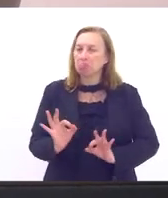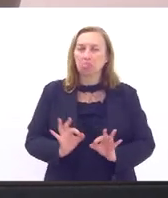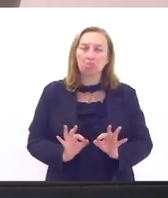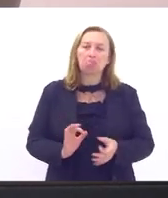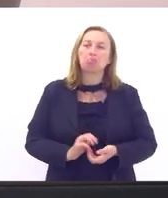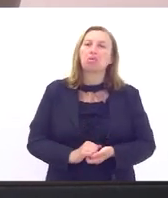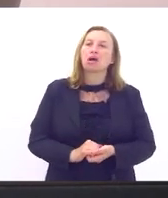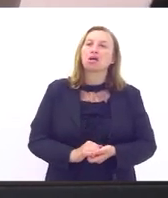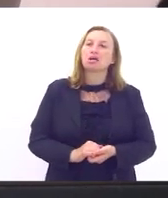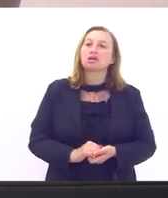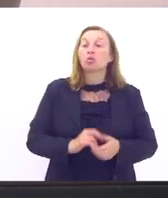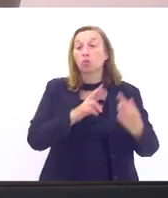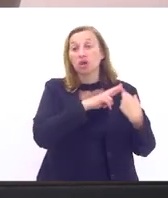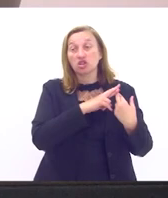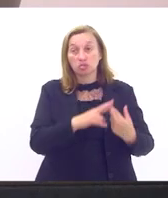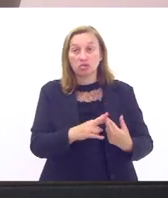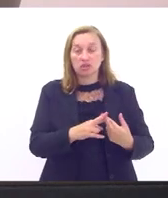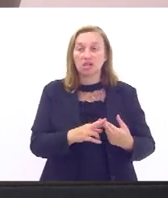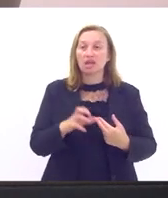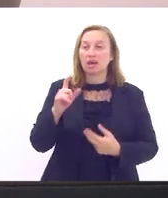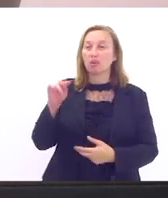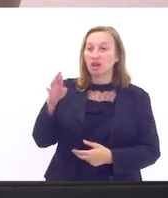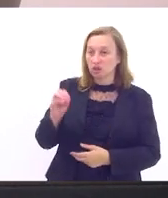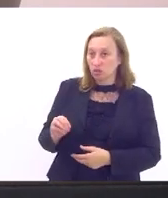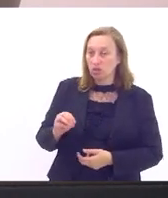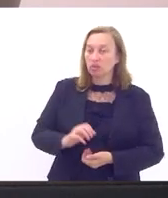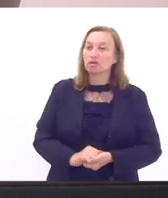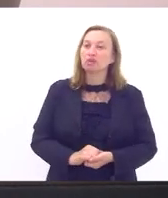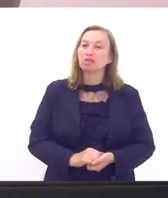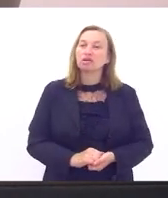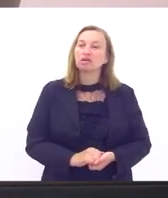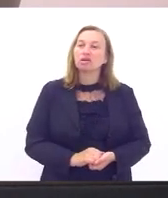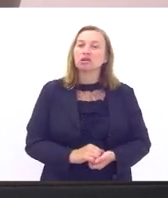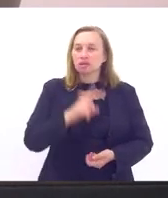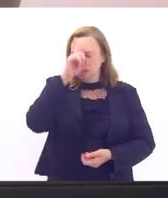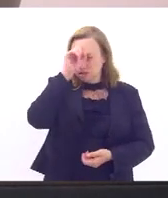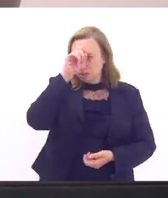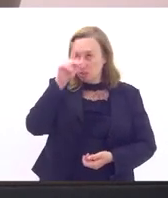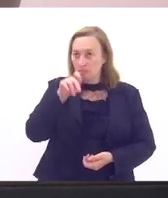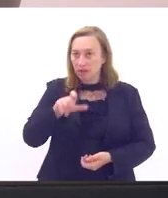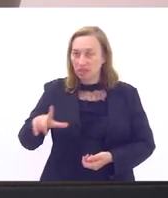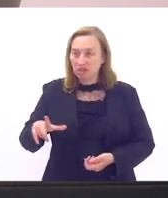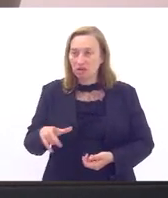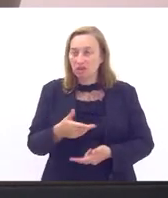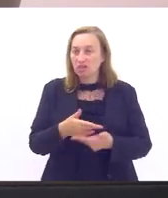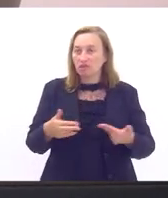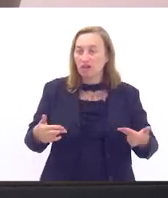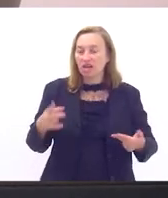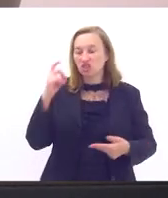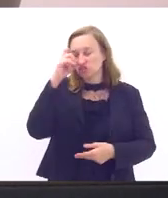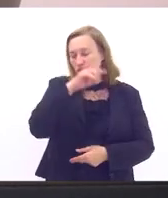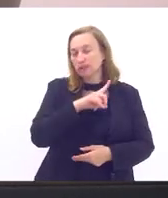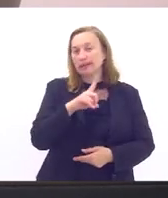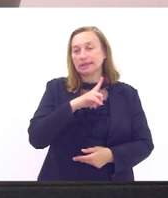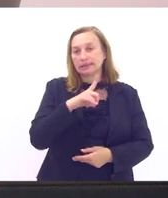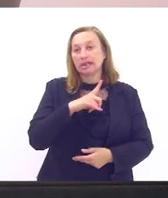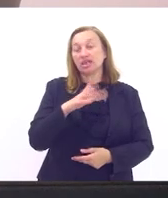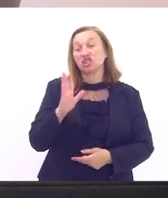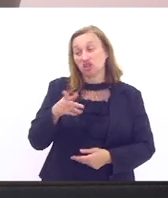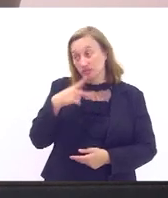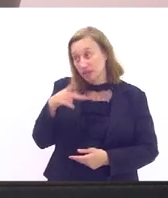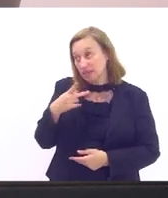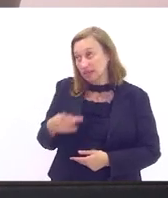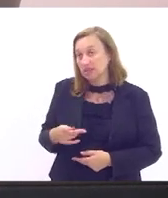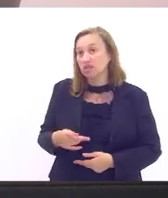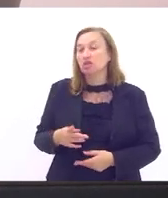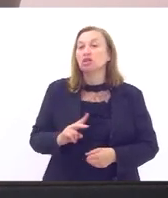previsto, com o responsável pelo laboratório do Sanatório Penal apresentando uma série de dificuldades, aquelas que a gente viu.